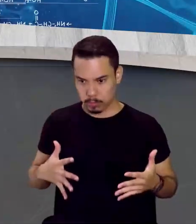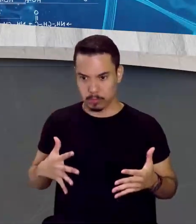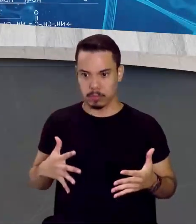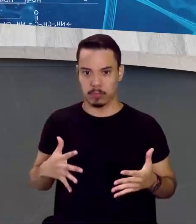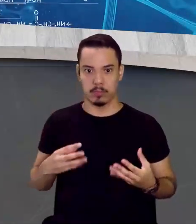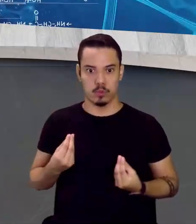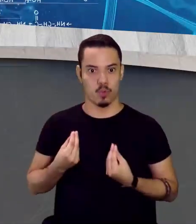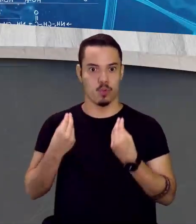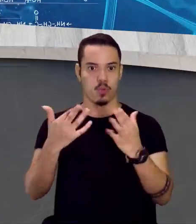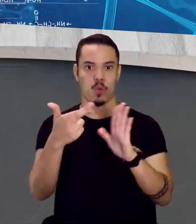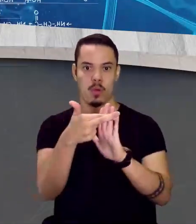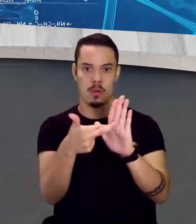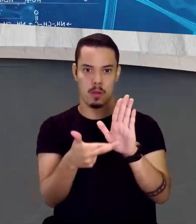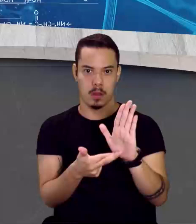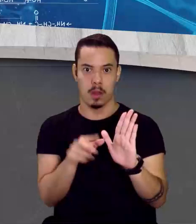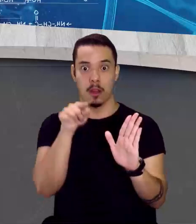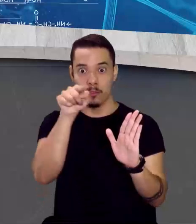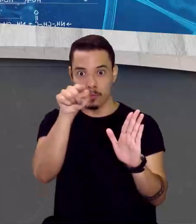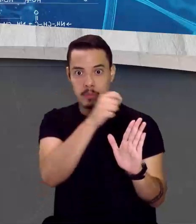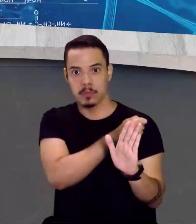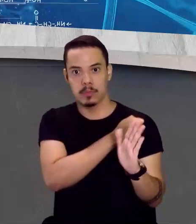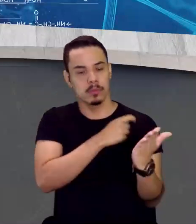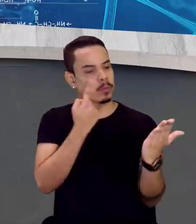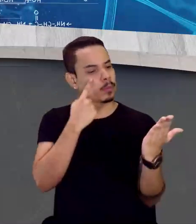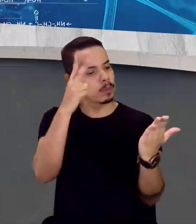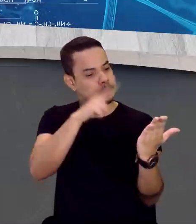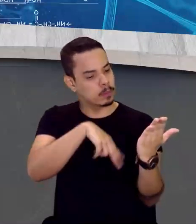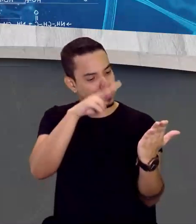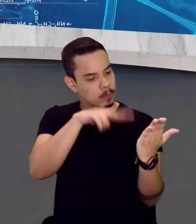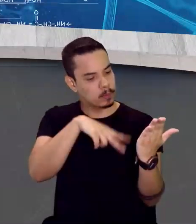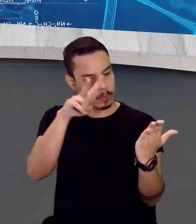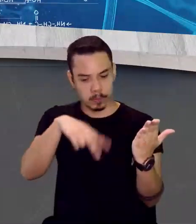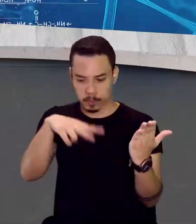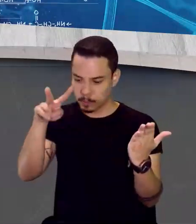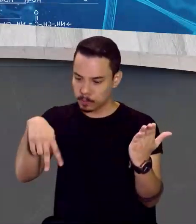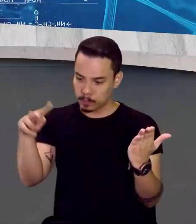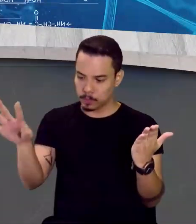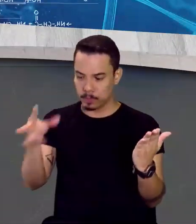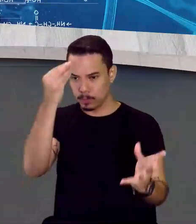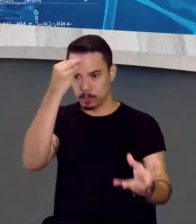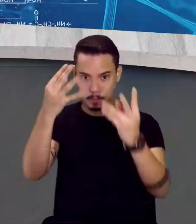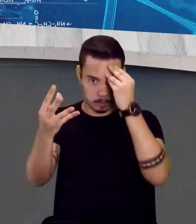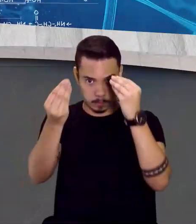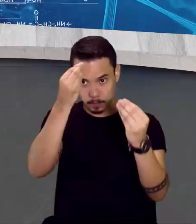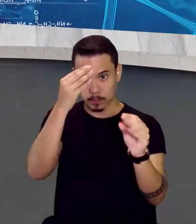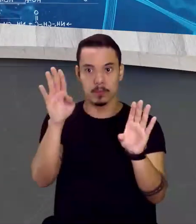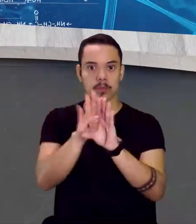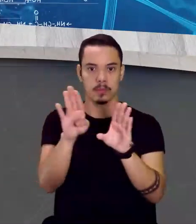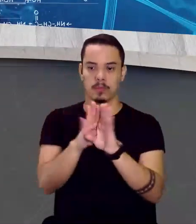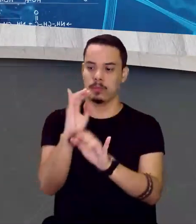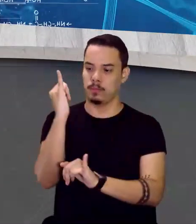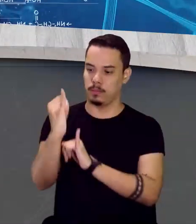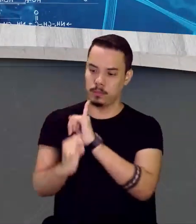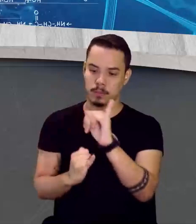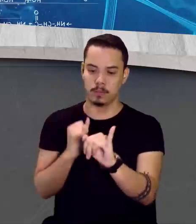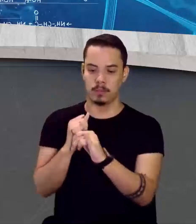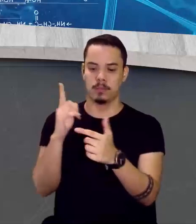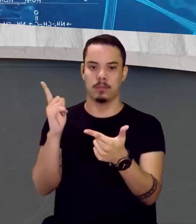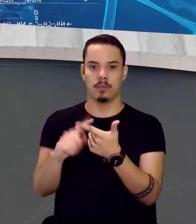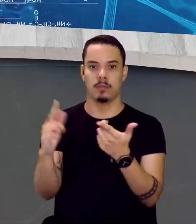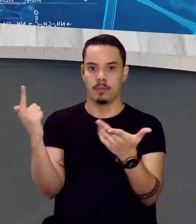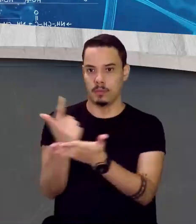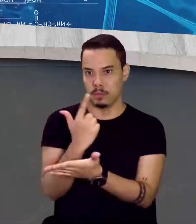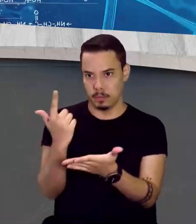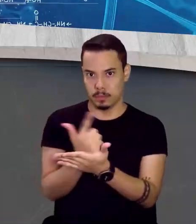dá um roteiro e o aluno segue também para fazer a sua parte, consultando outras fontes para que possa aprimorar os